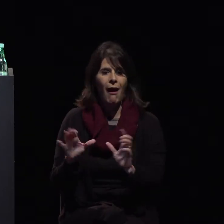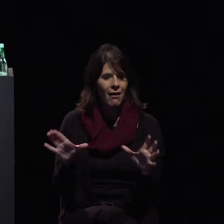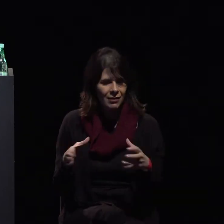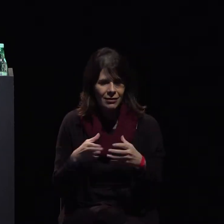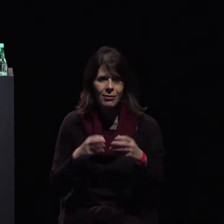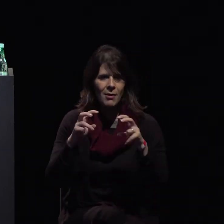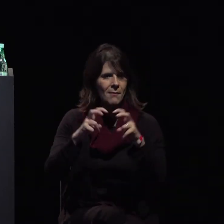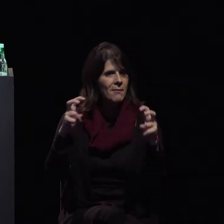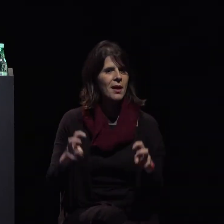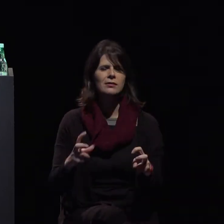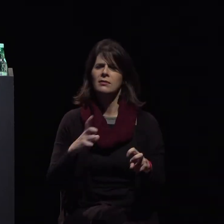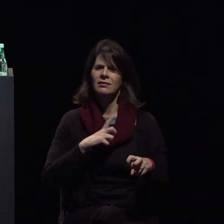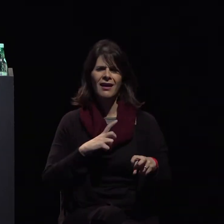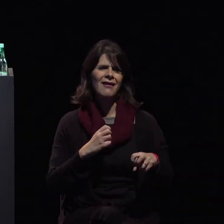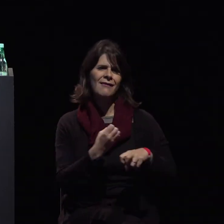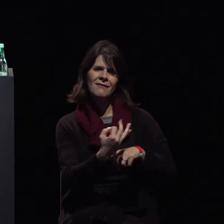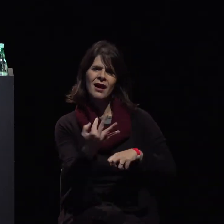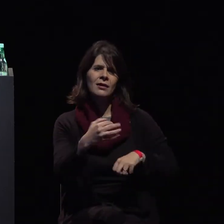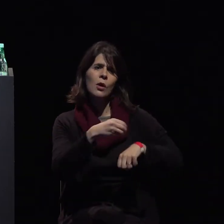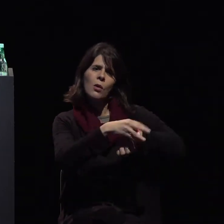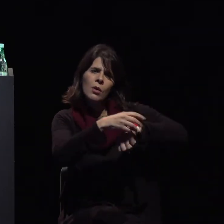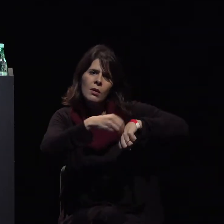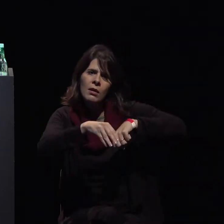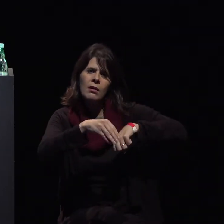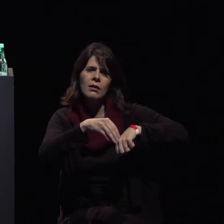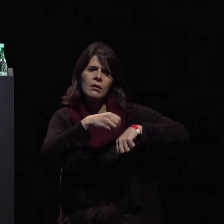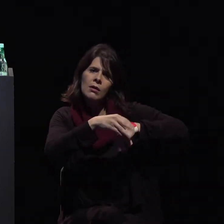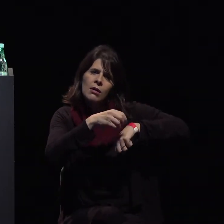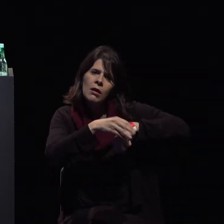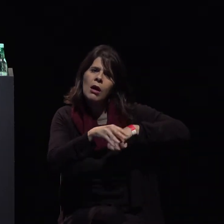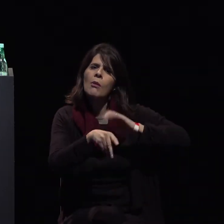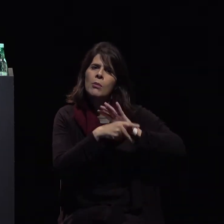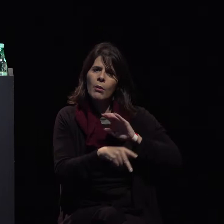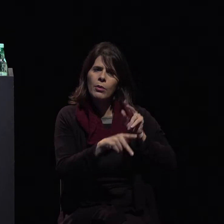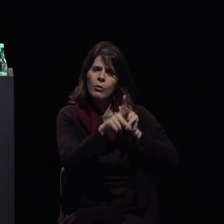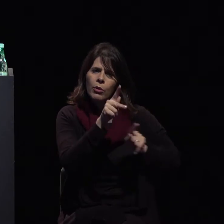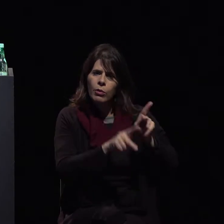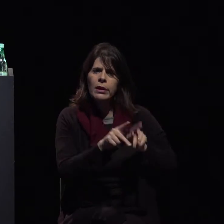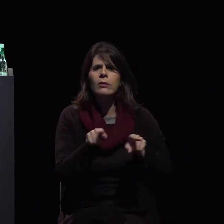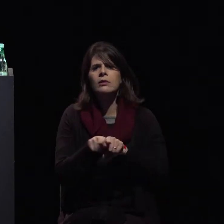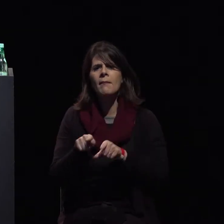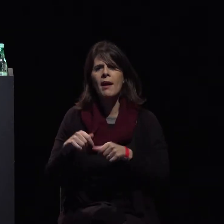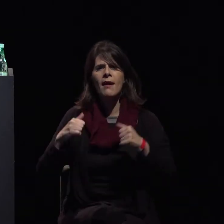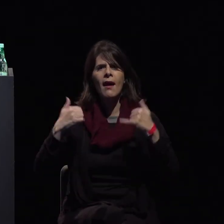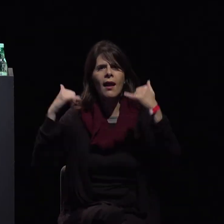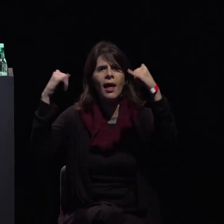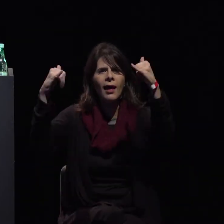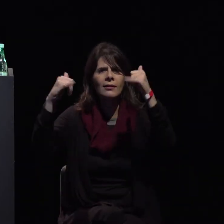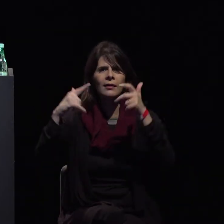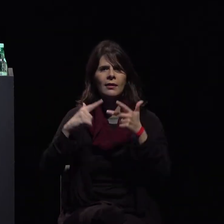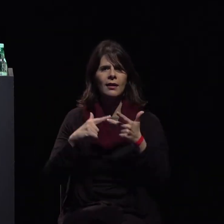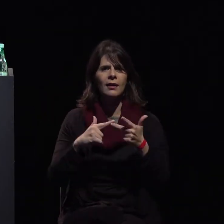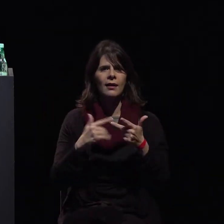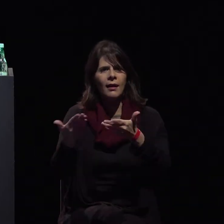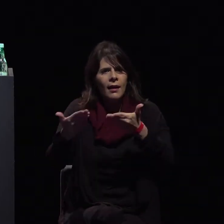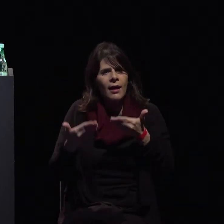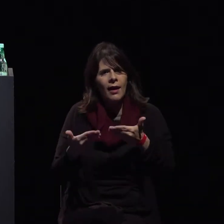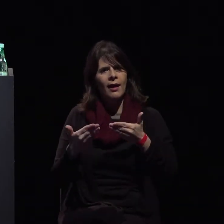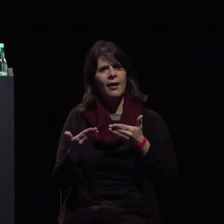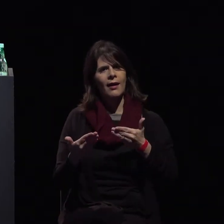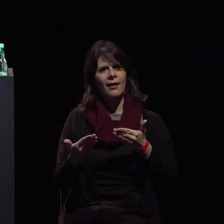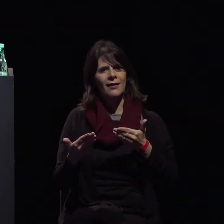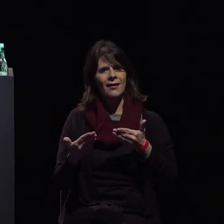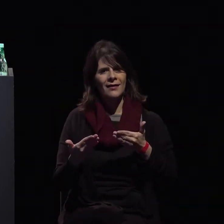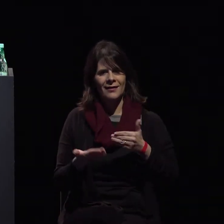Então, equipe de orientadores de público, equipe da elétrica, recepção, todos